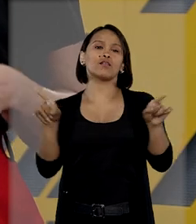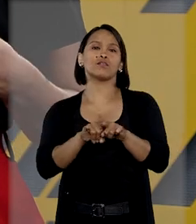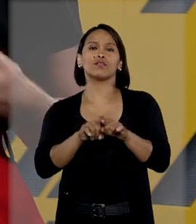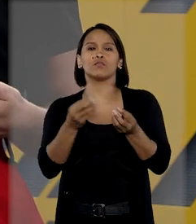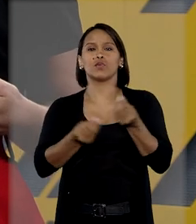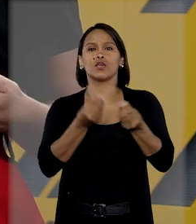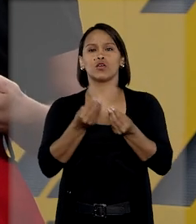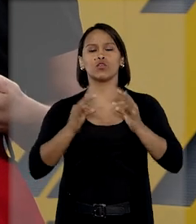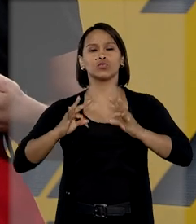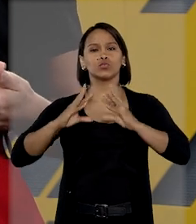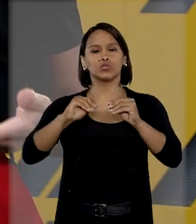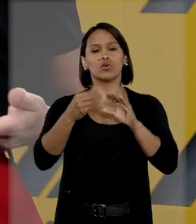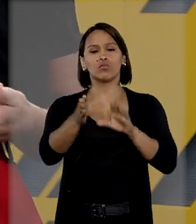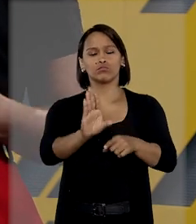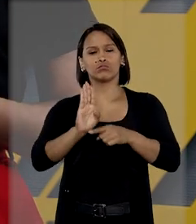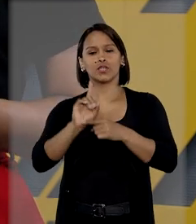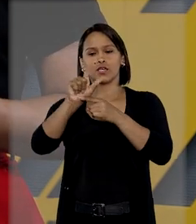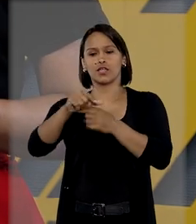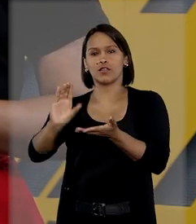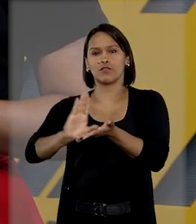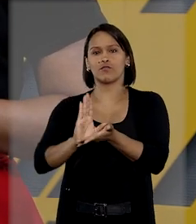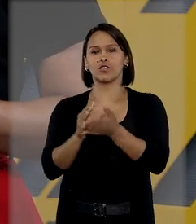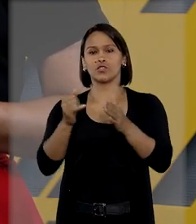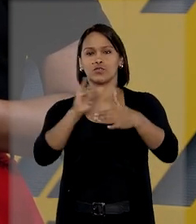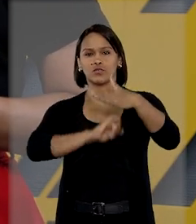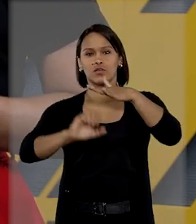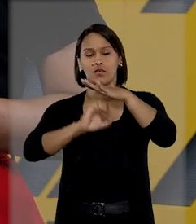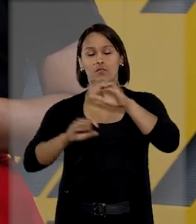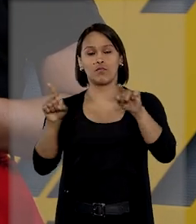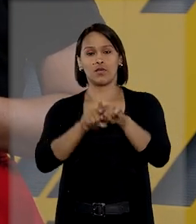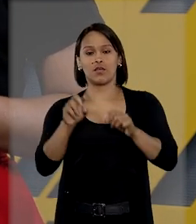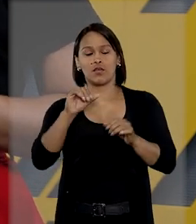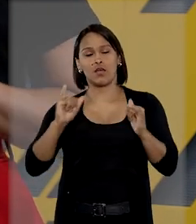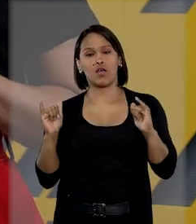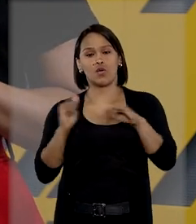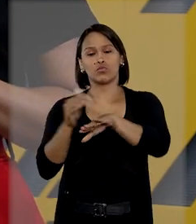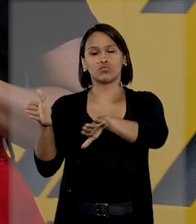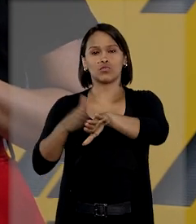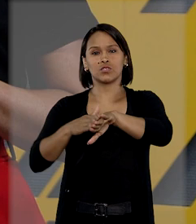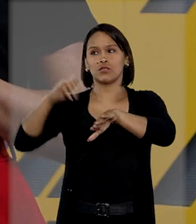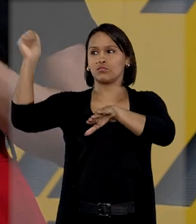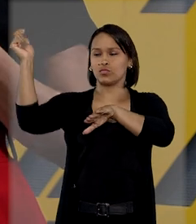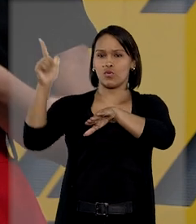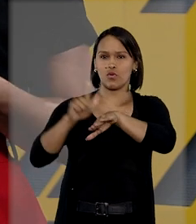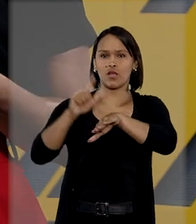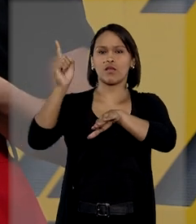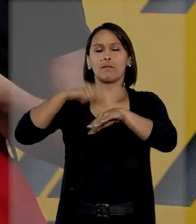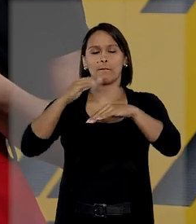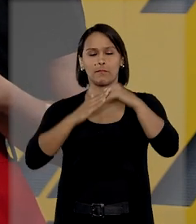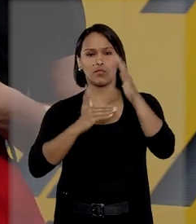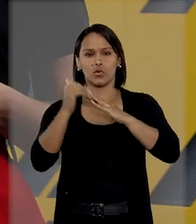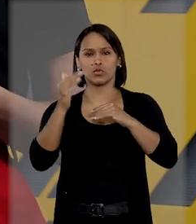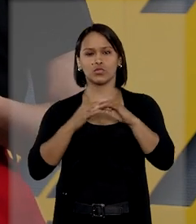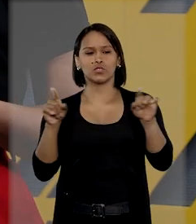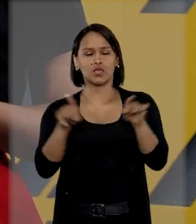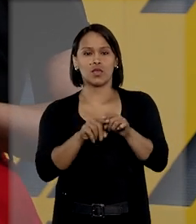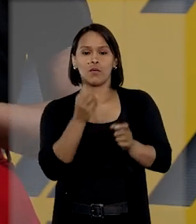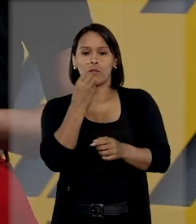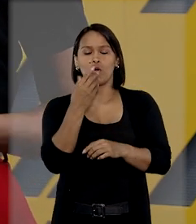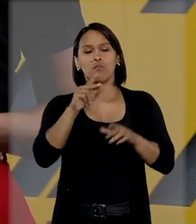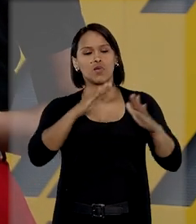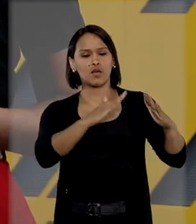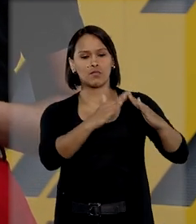evidente, assim como são os benefícios indiretos do empreendimento. A usina terá capacidade de produzir